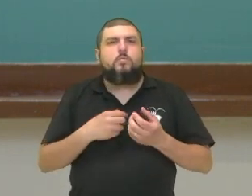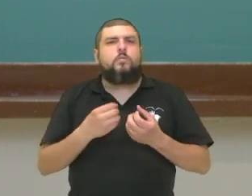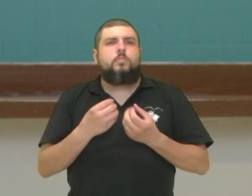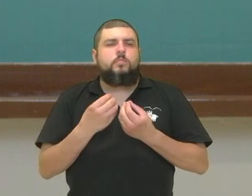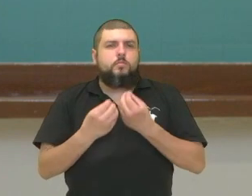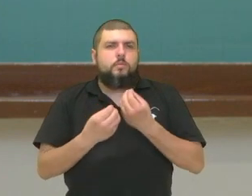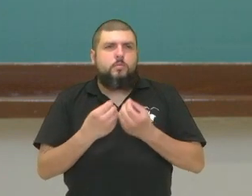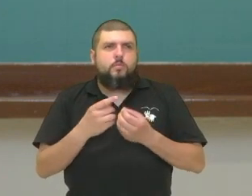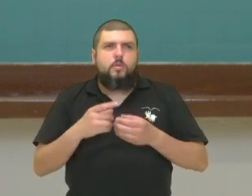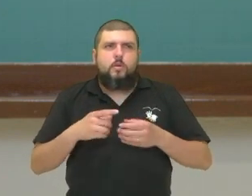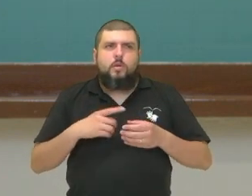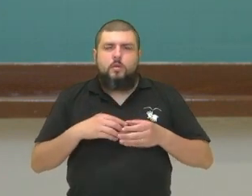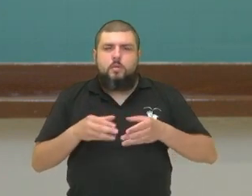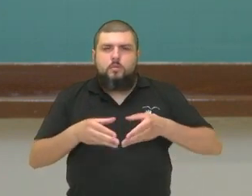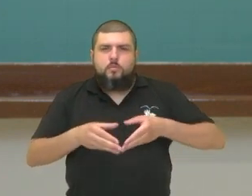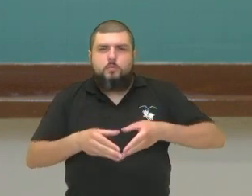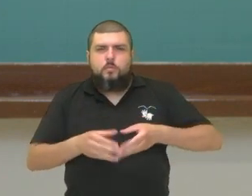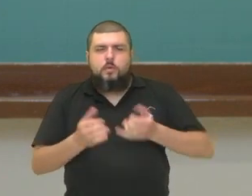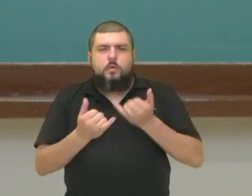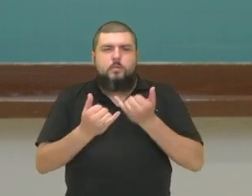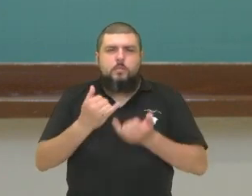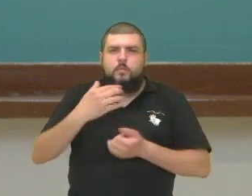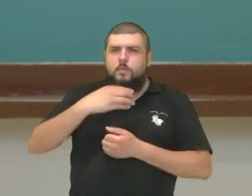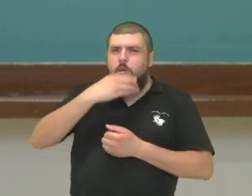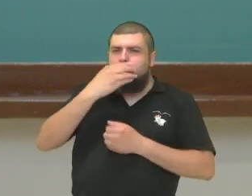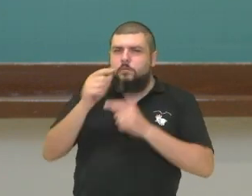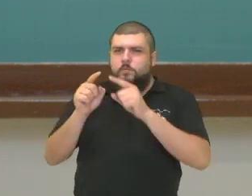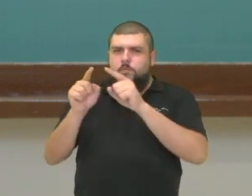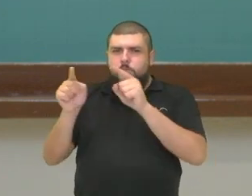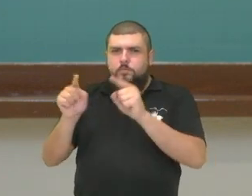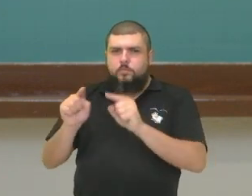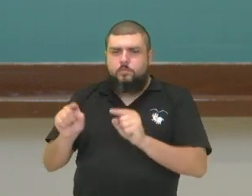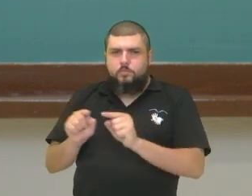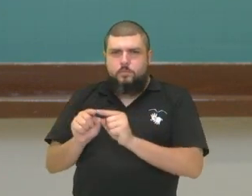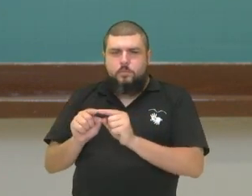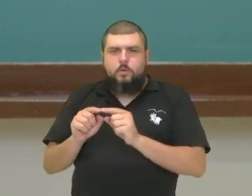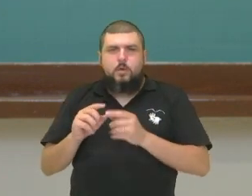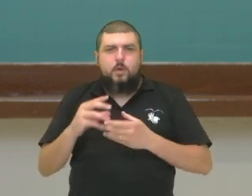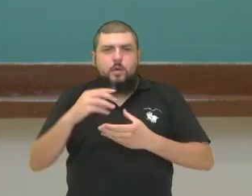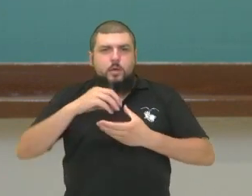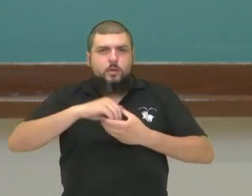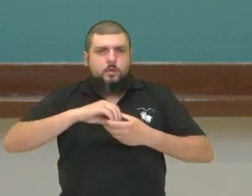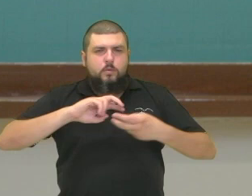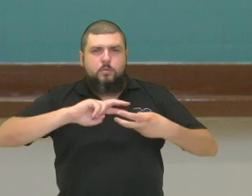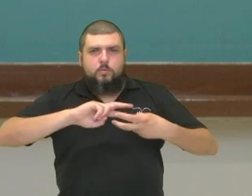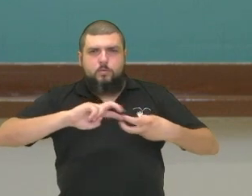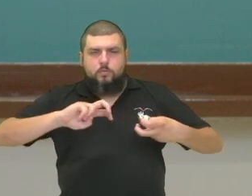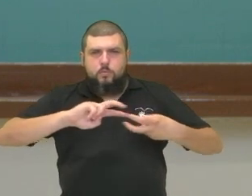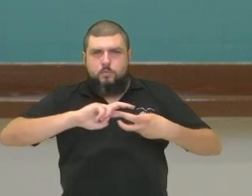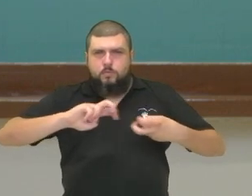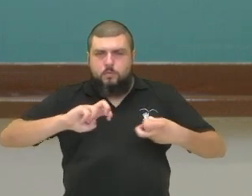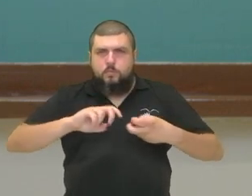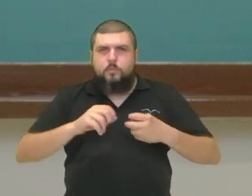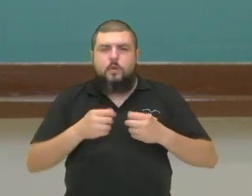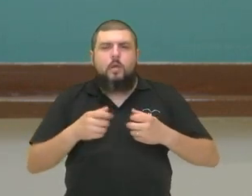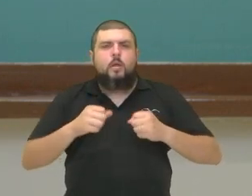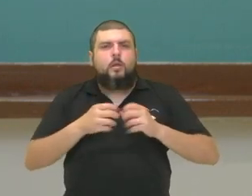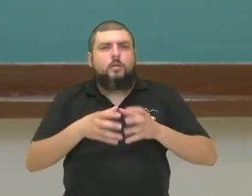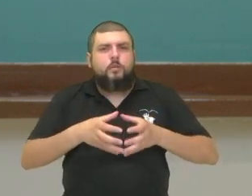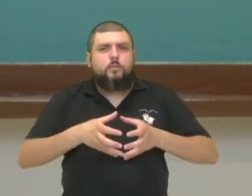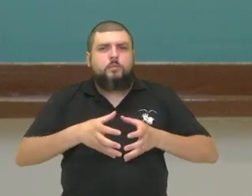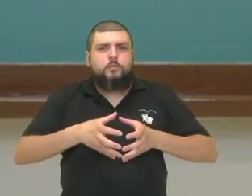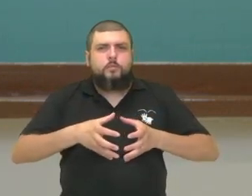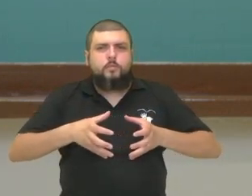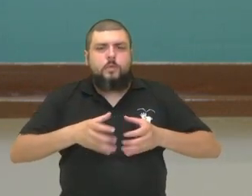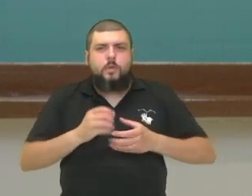se tem um formato semelhante é uma Pera né então é uma bolsa muscular P tem uma alta elasticidade e ele cresce